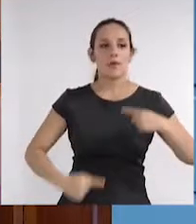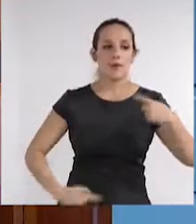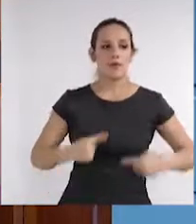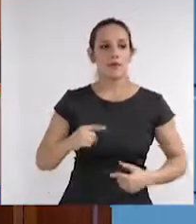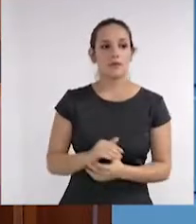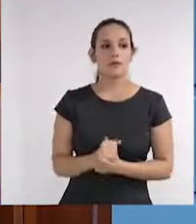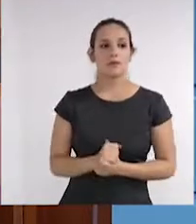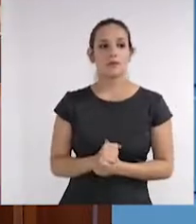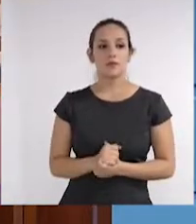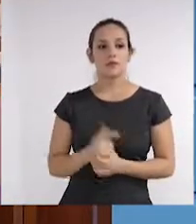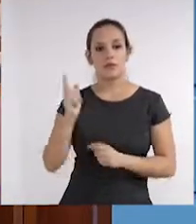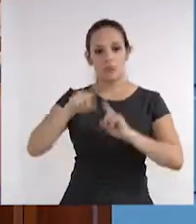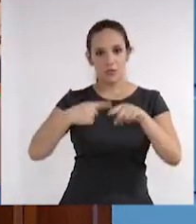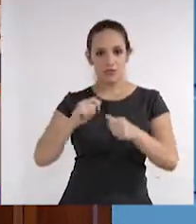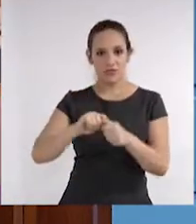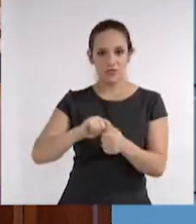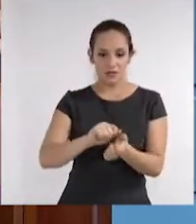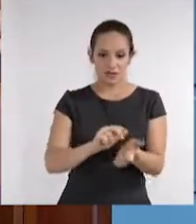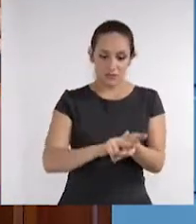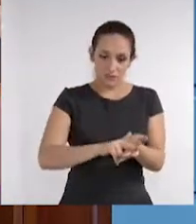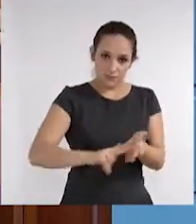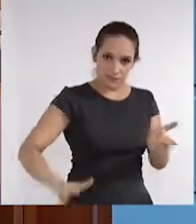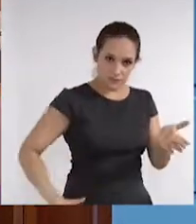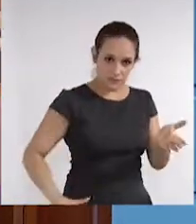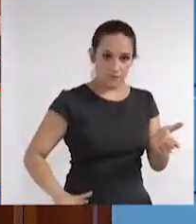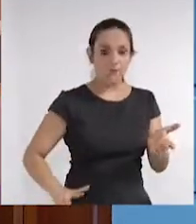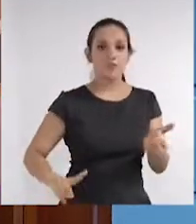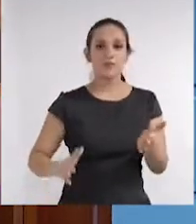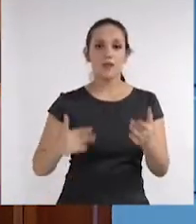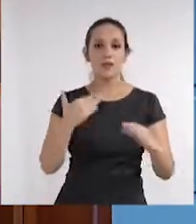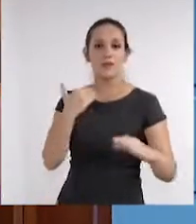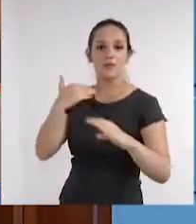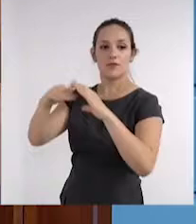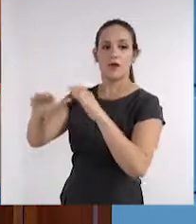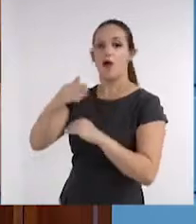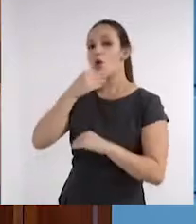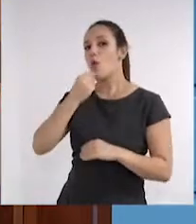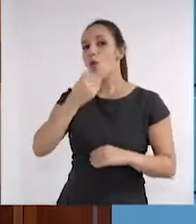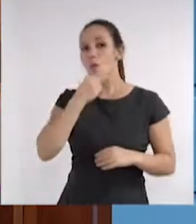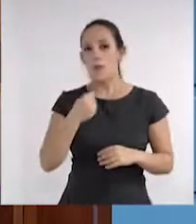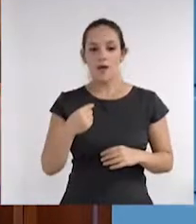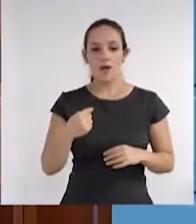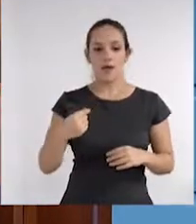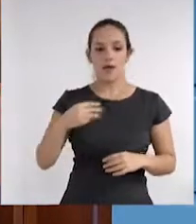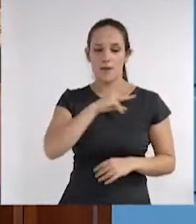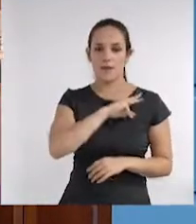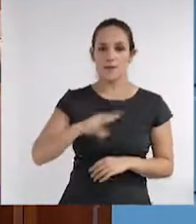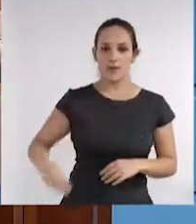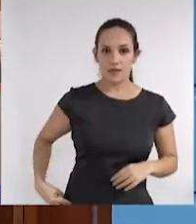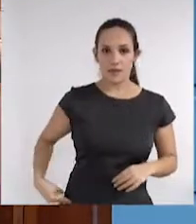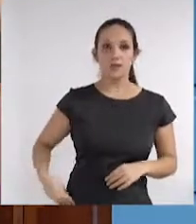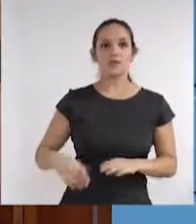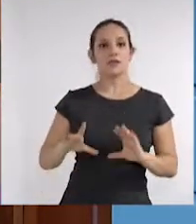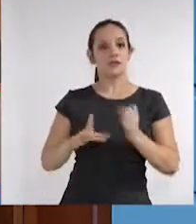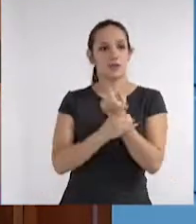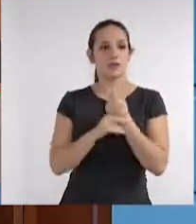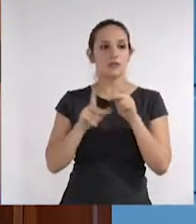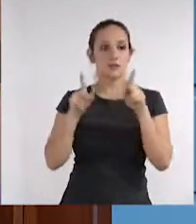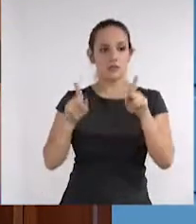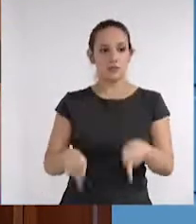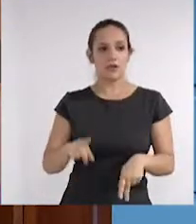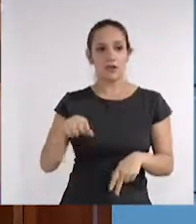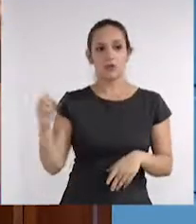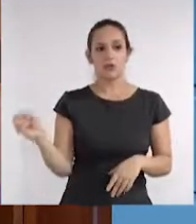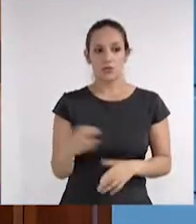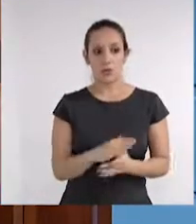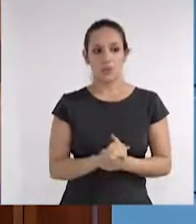no final, um documento, senhor presidente, o qual vai ser encaminhado para o ministro da Segurança Pública, um novo ministro